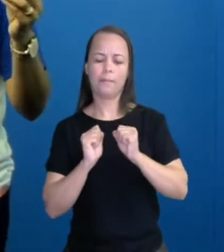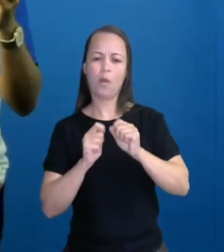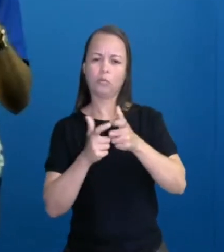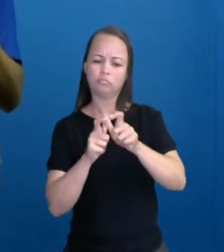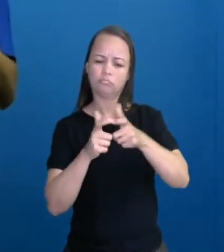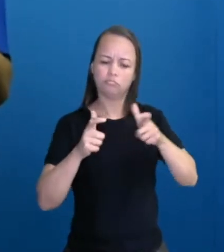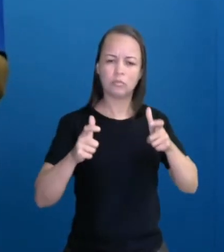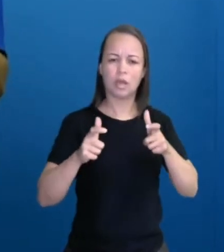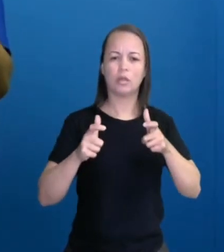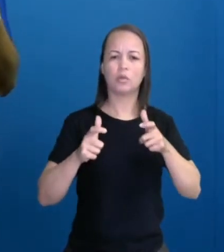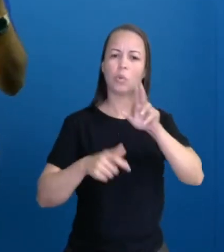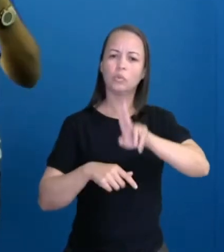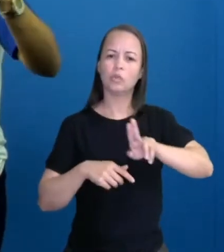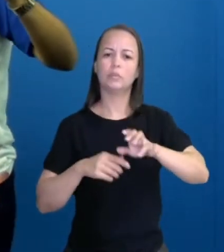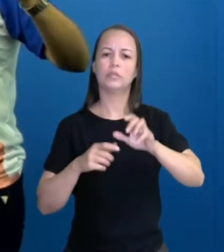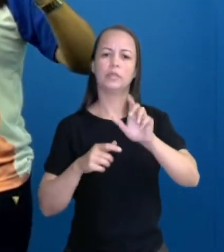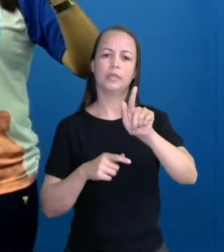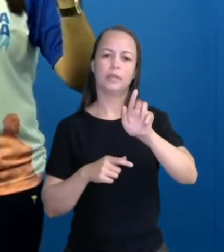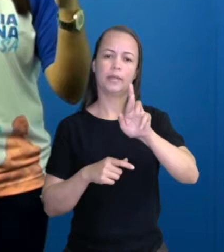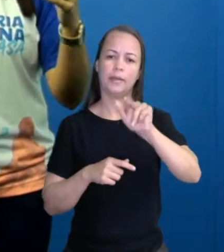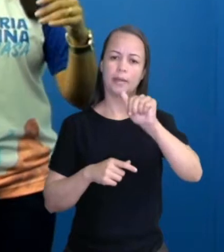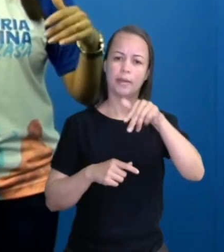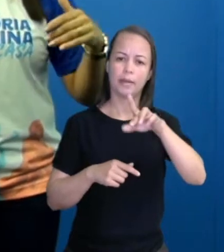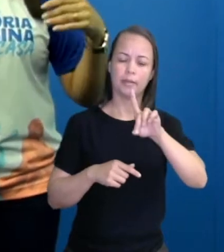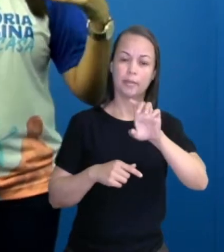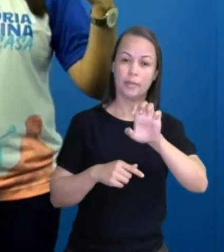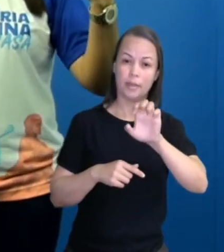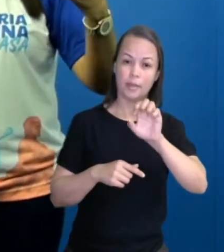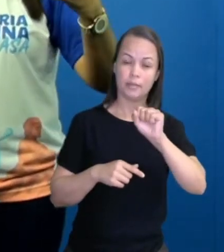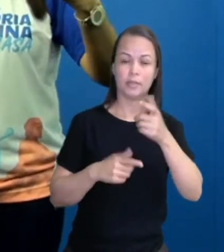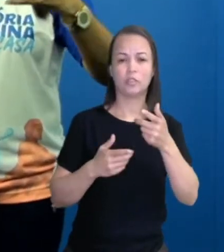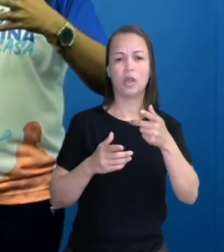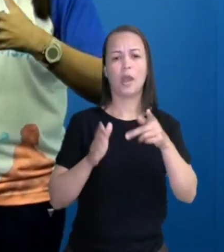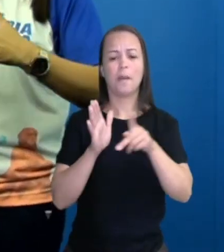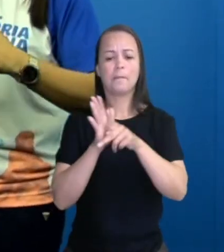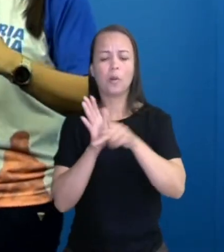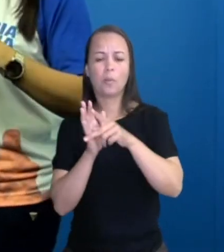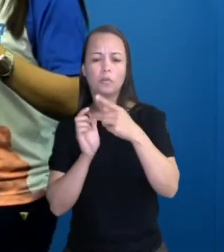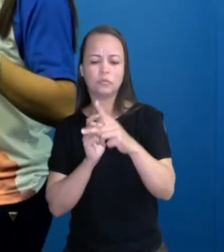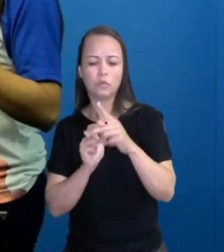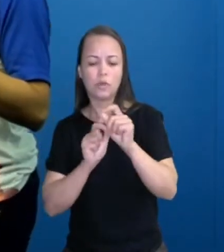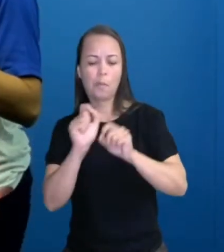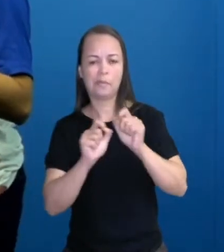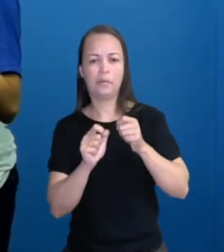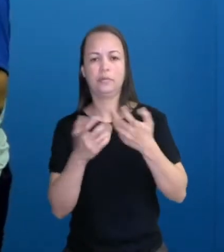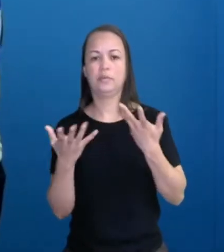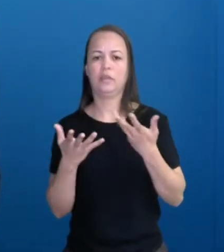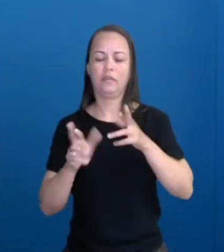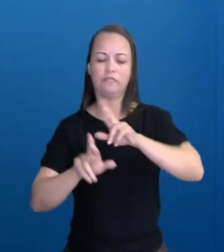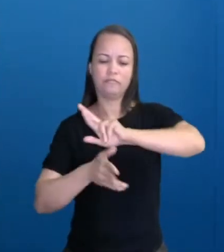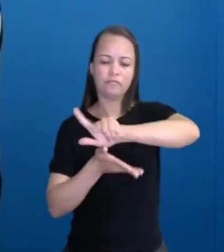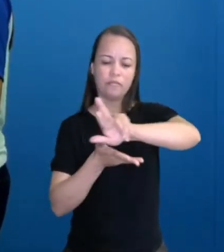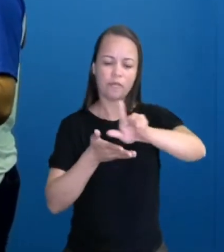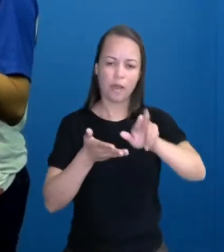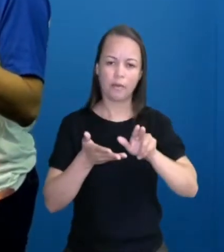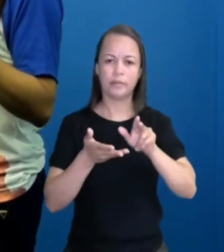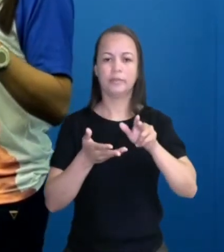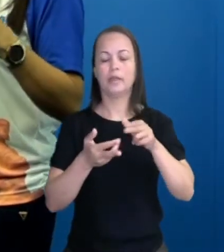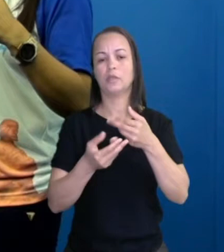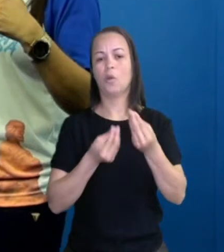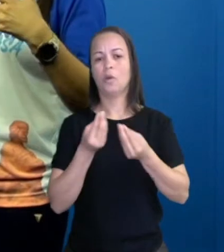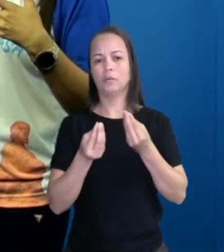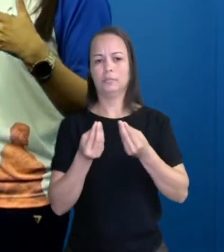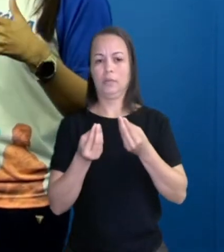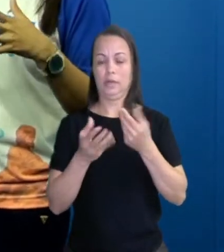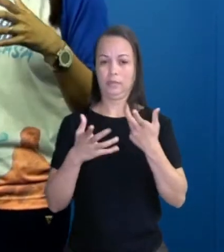grandeza. E proporcionalidade, quando é que essas grandezas variam proporcionalmente? Então, para as grandezas